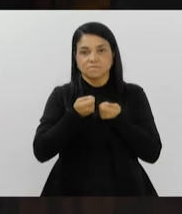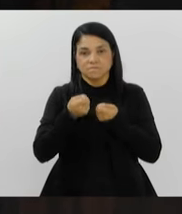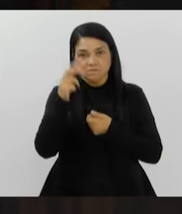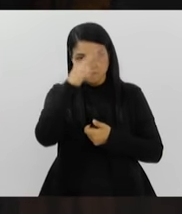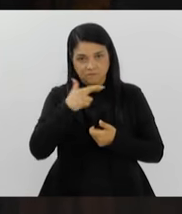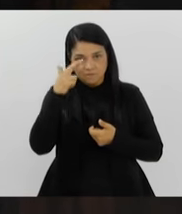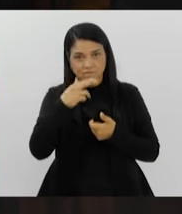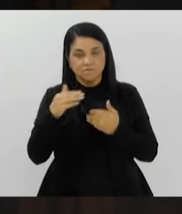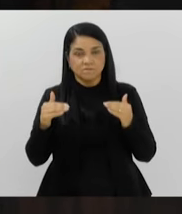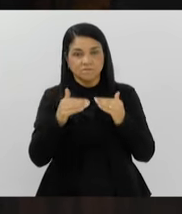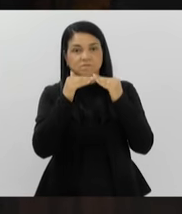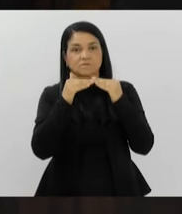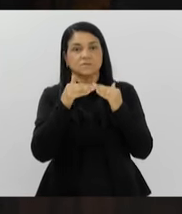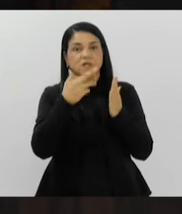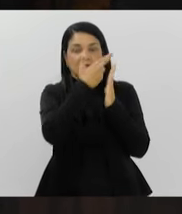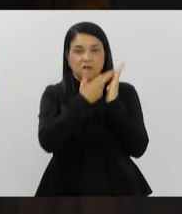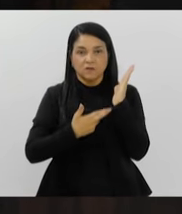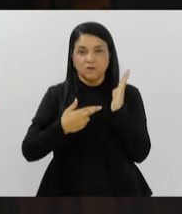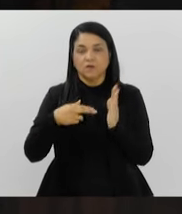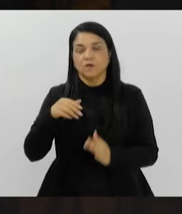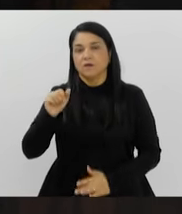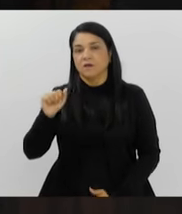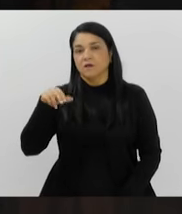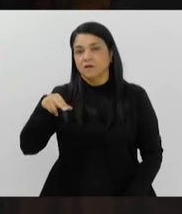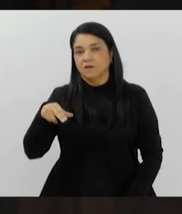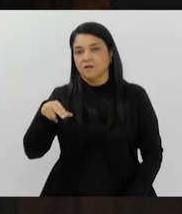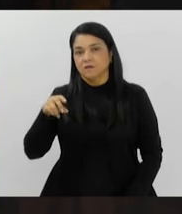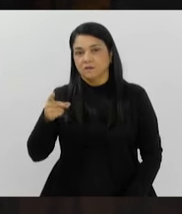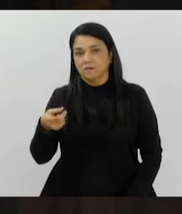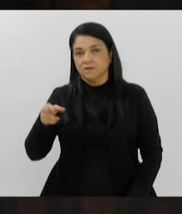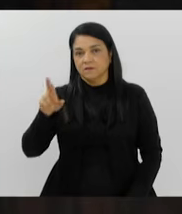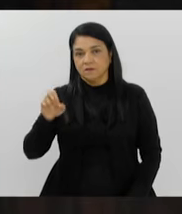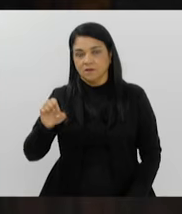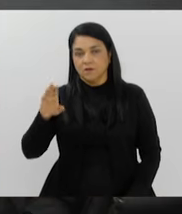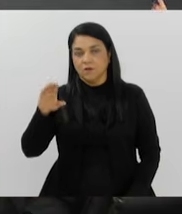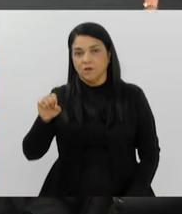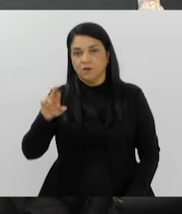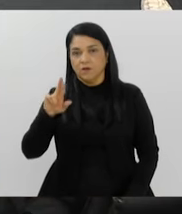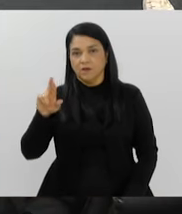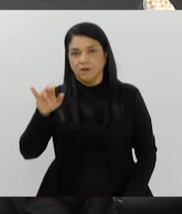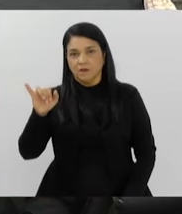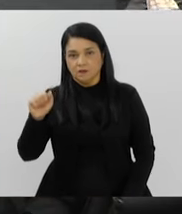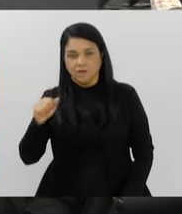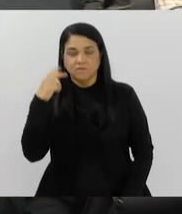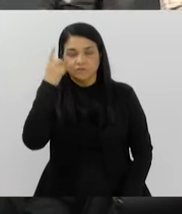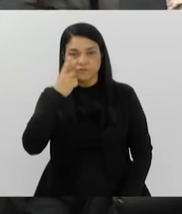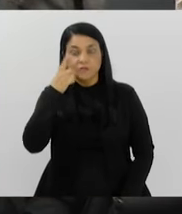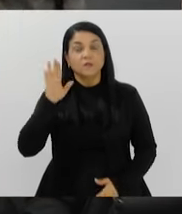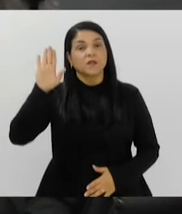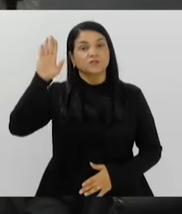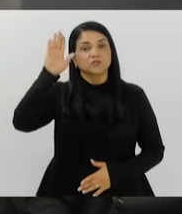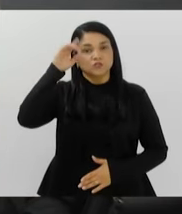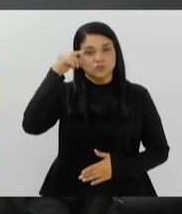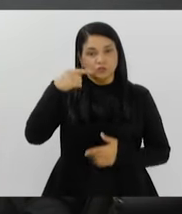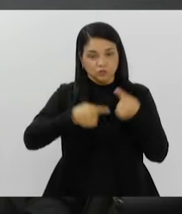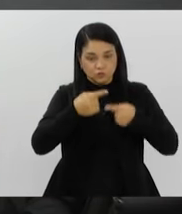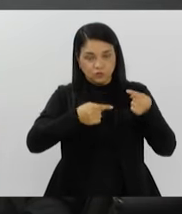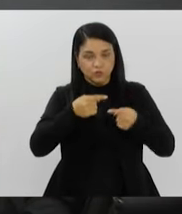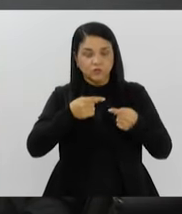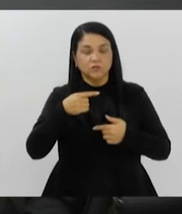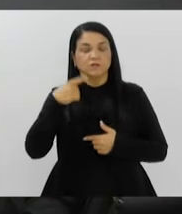favorável. Relator, deputado André Correia. Em discussão. Para discutir, senhor. Deputado discutir, Luiz presidente. Paulo, deputada